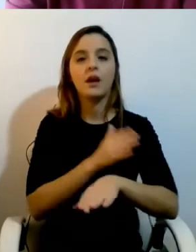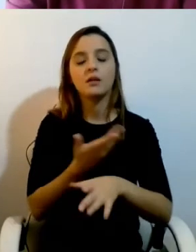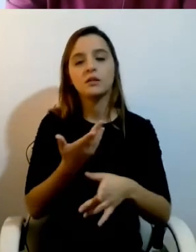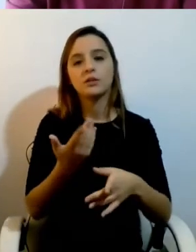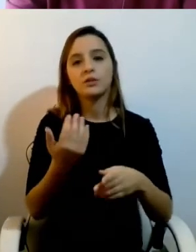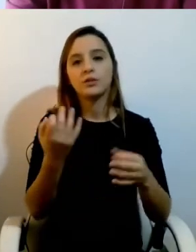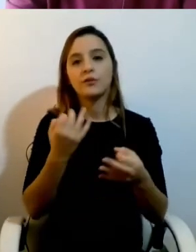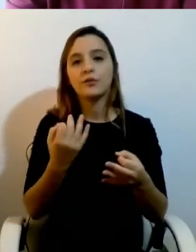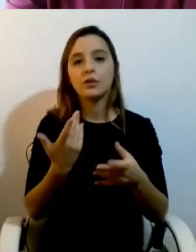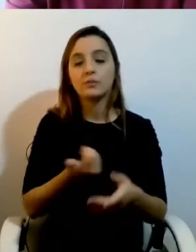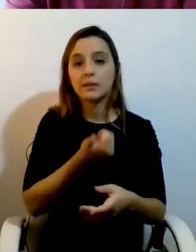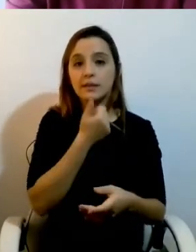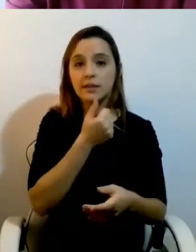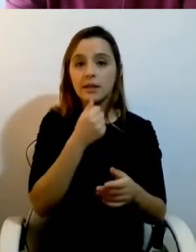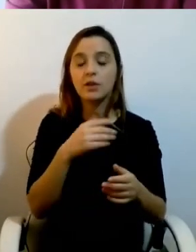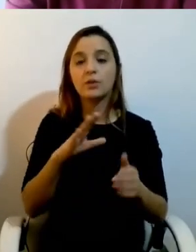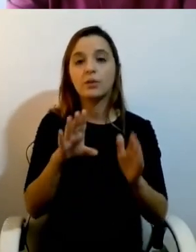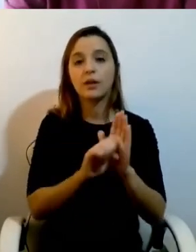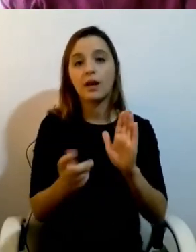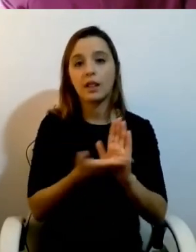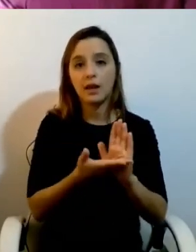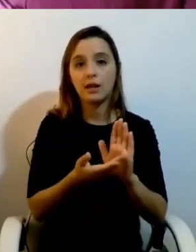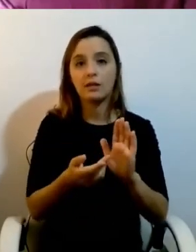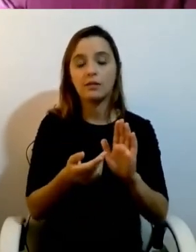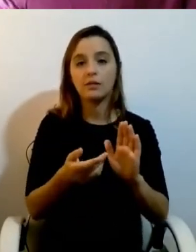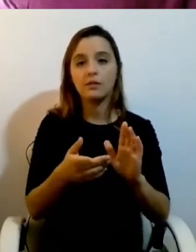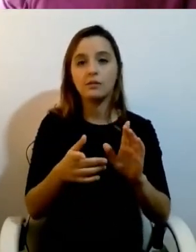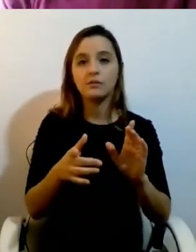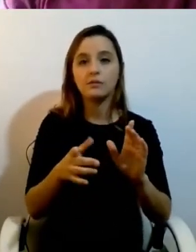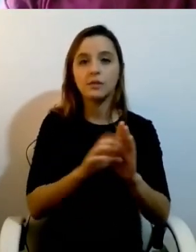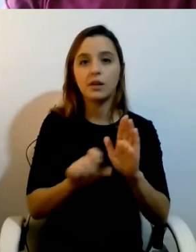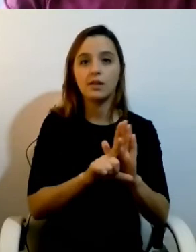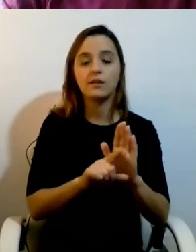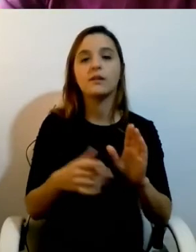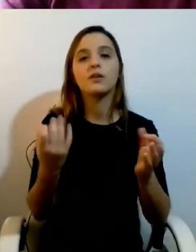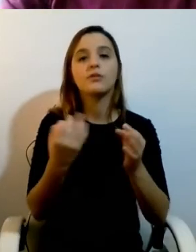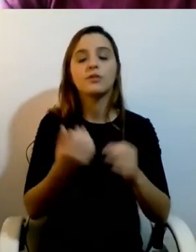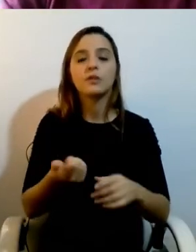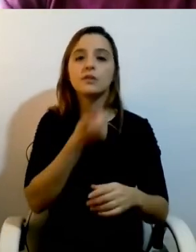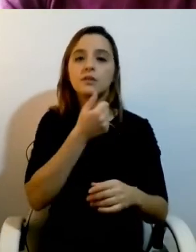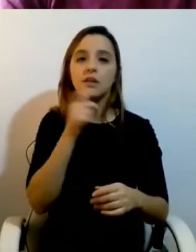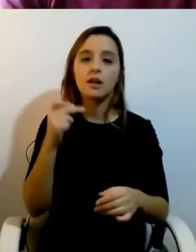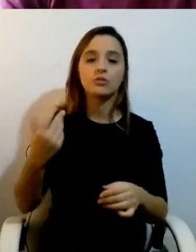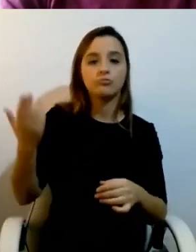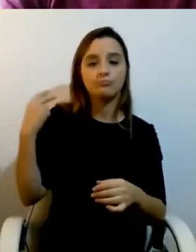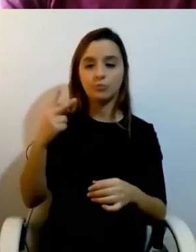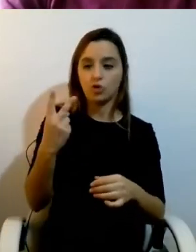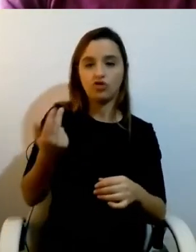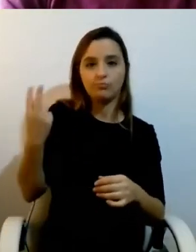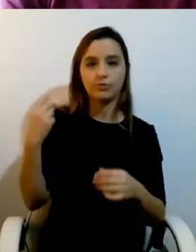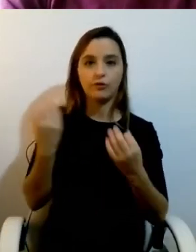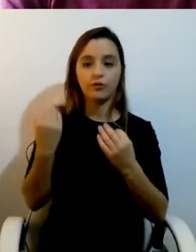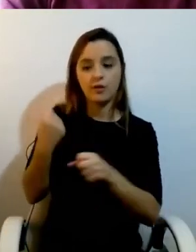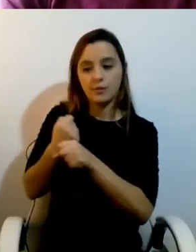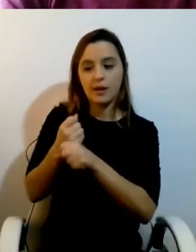no decreto-lei, irá desenvolver-se a avaliação intercalar. Estamos no INR a trabalhar para desenvolver